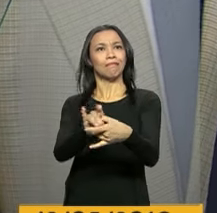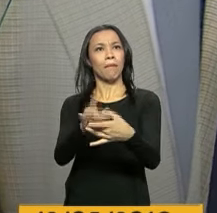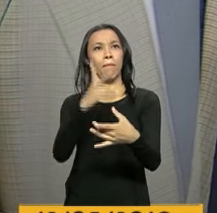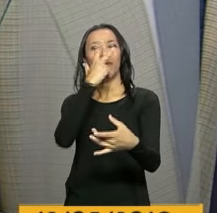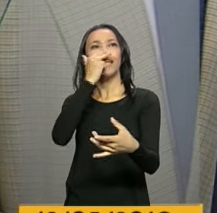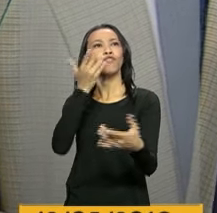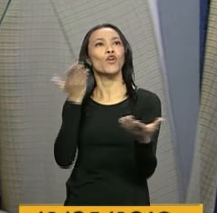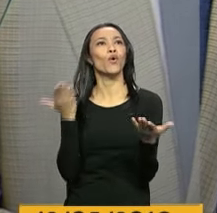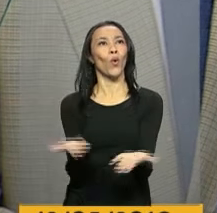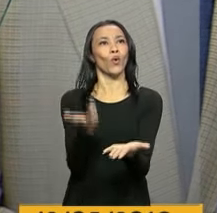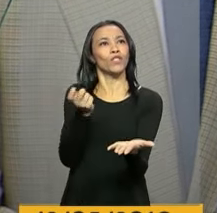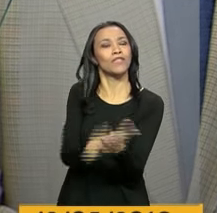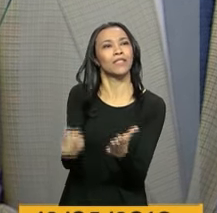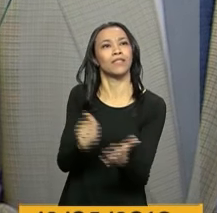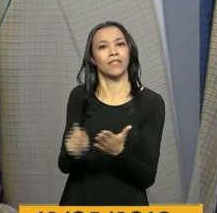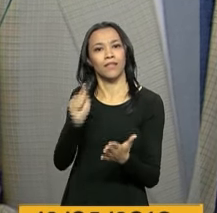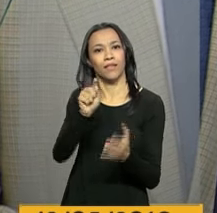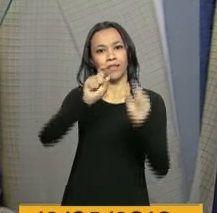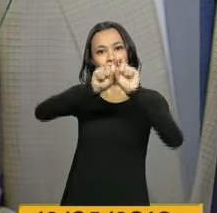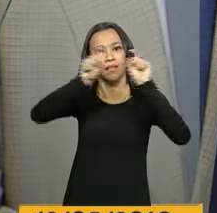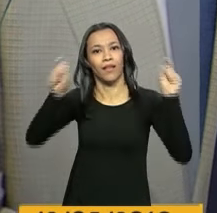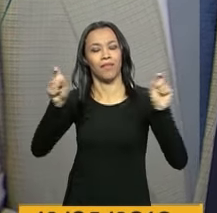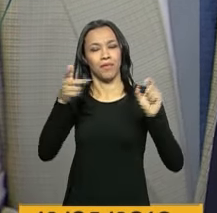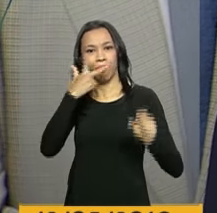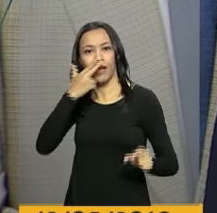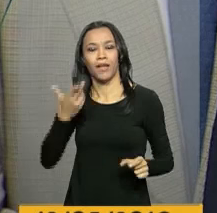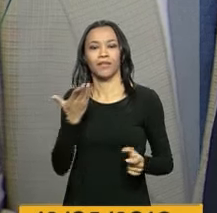redigida. Finalmente, meus amigos,